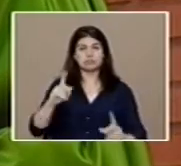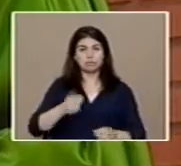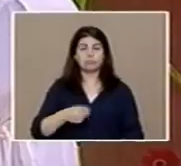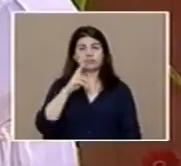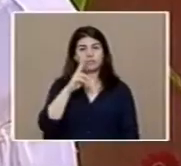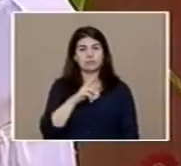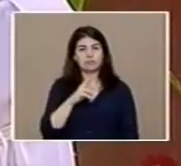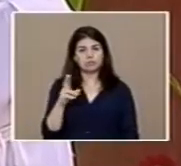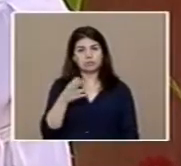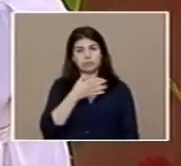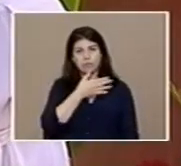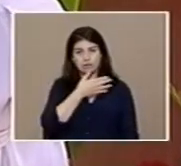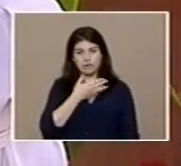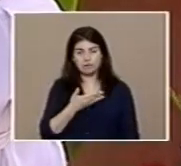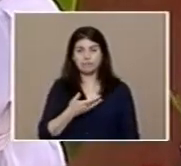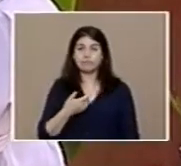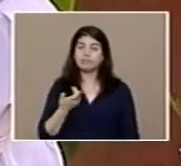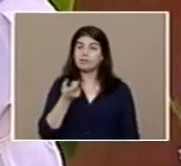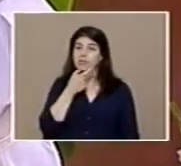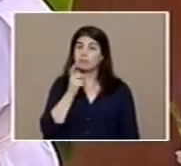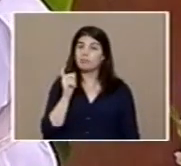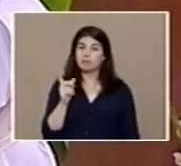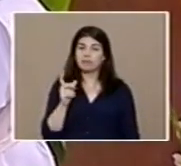a palavra da salvação